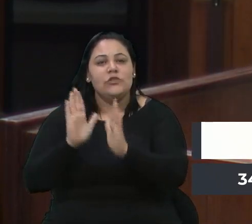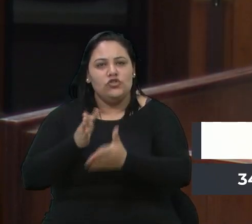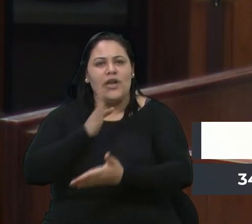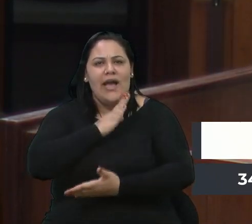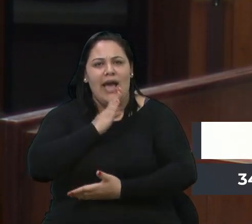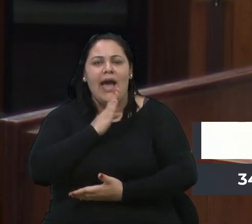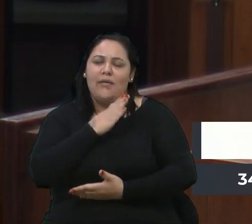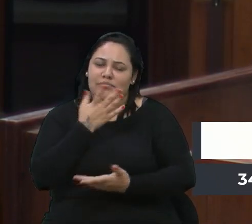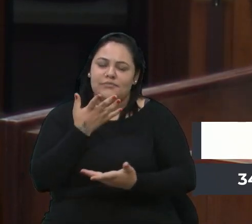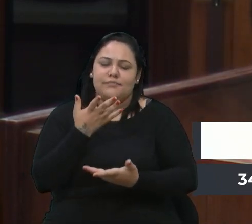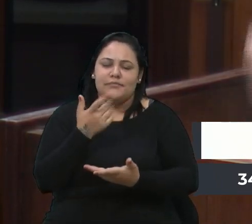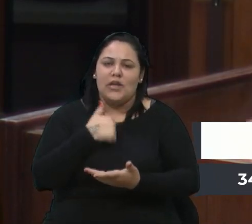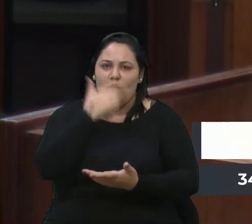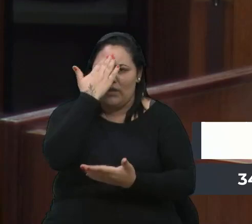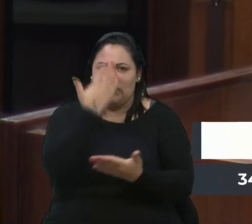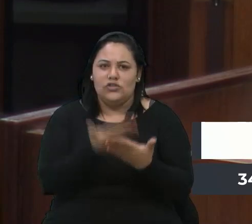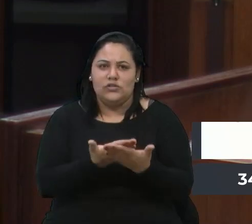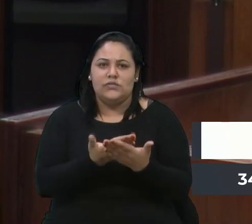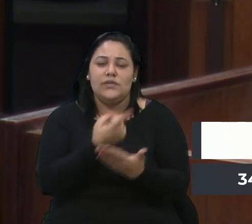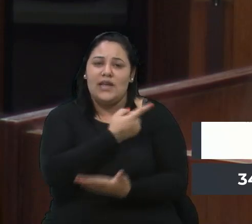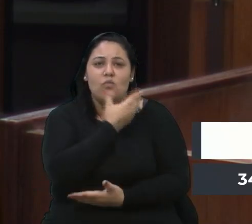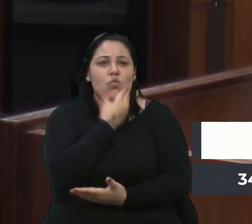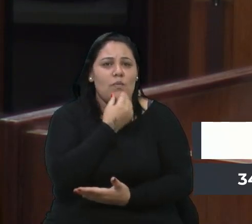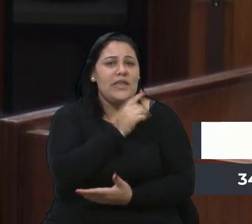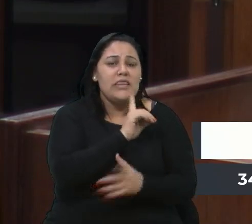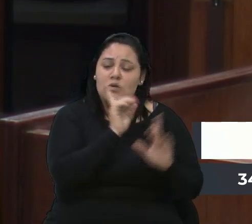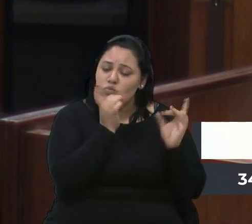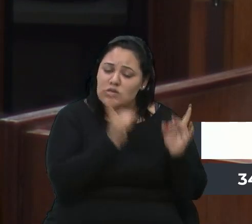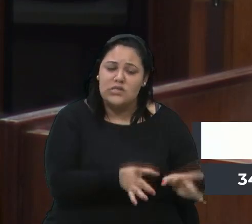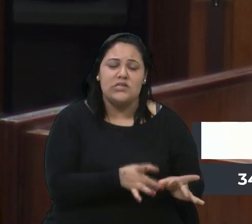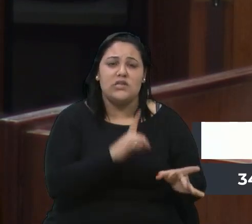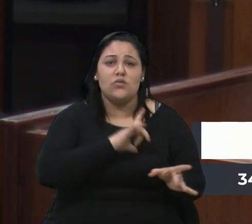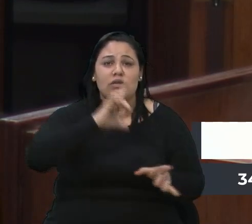dizer assim, e ele é um cara que não desiste, e agora tenho